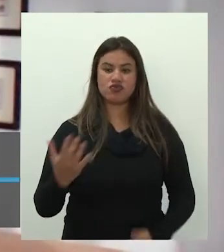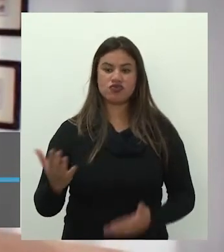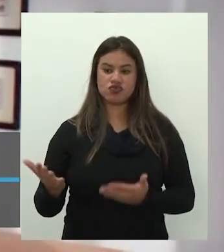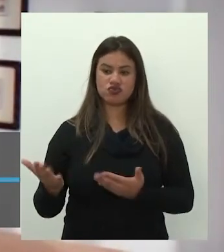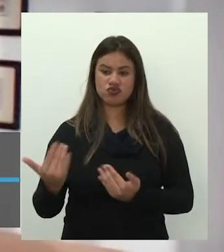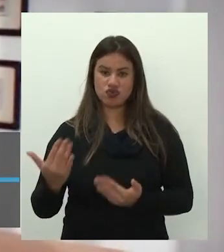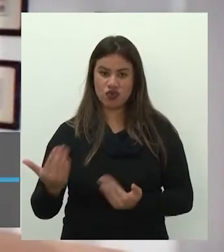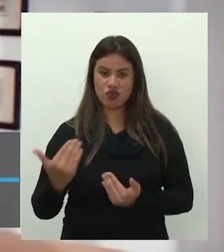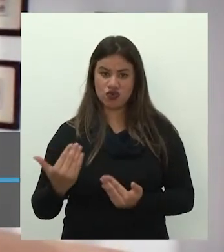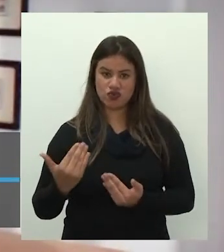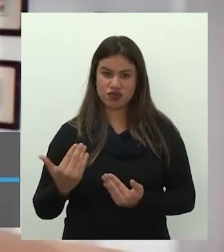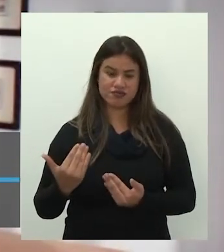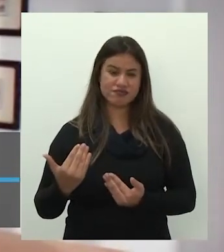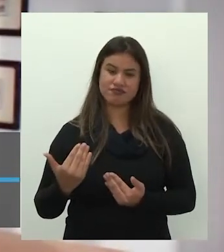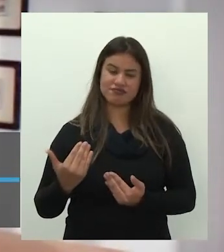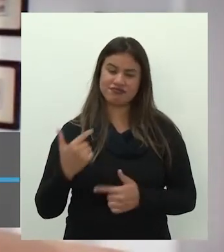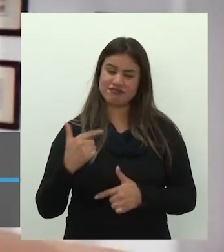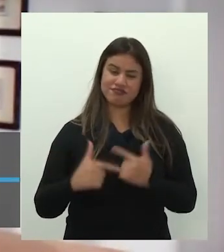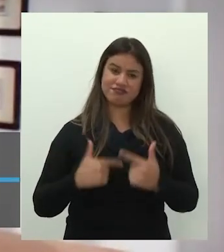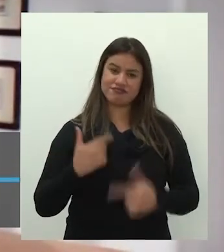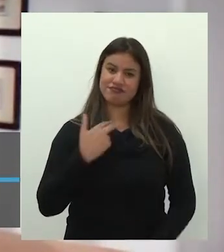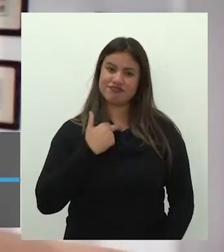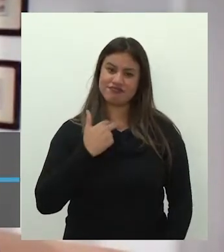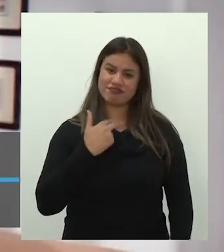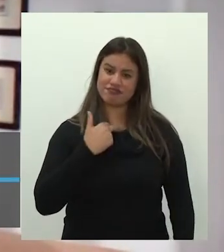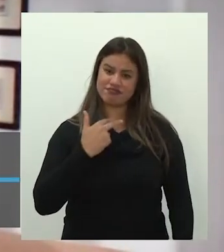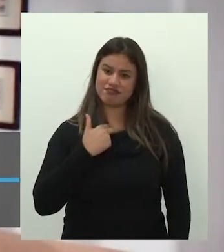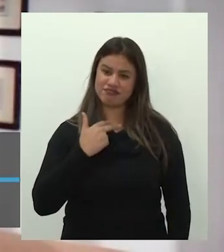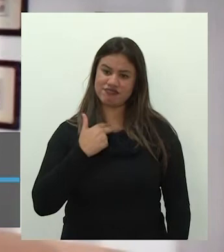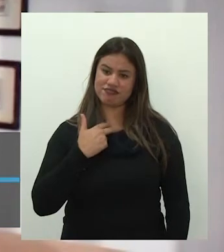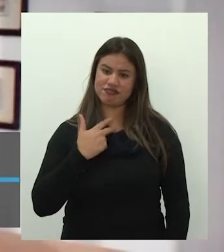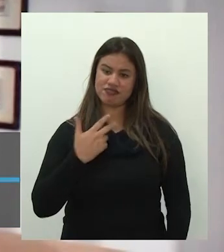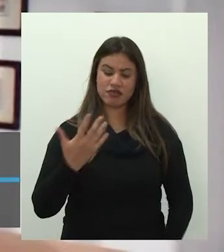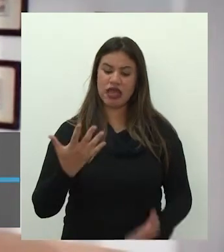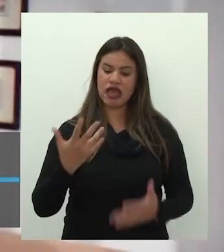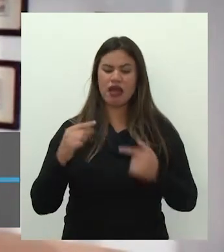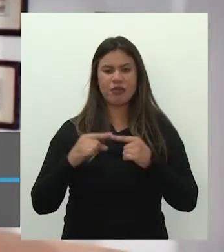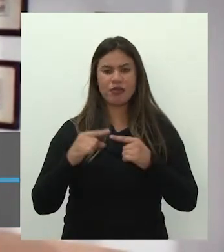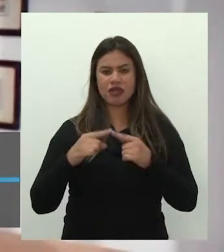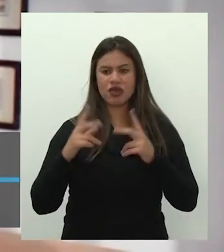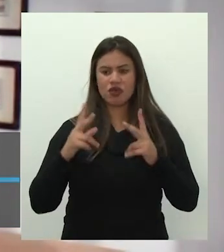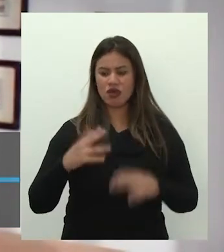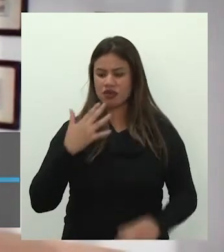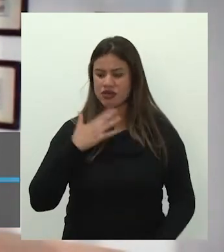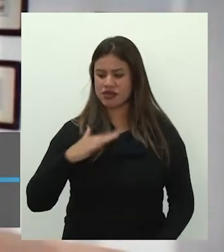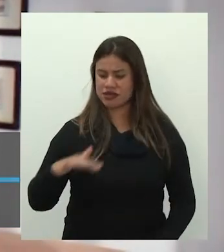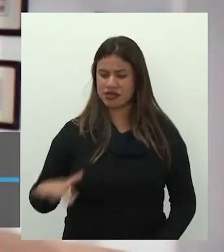jovens, muito jovens também não, né? Crianças de uma certa idade também não podem trabalhar. Então,